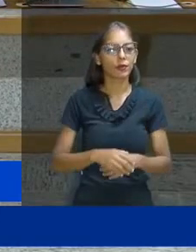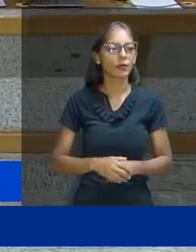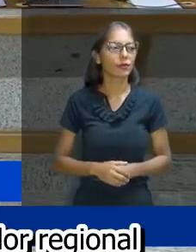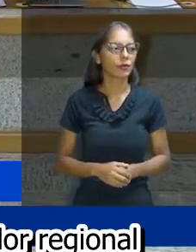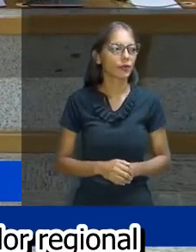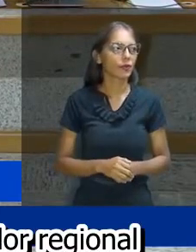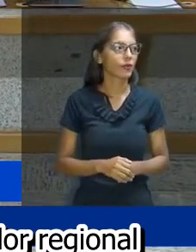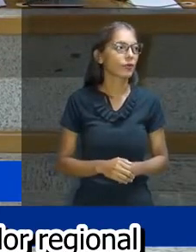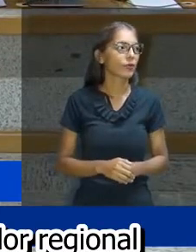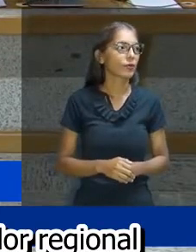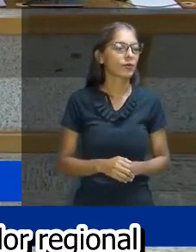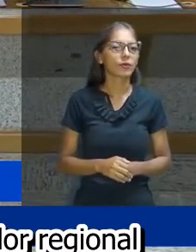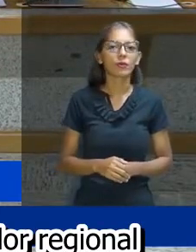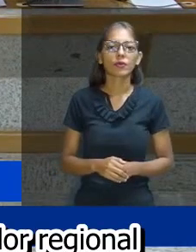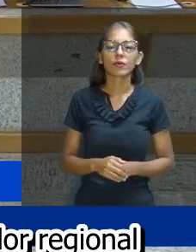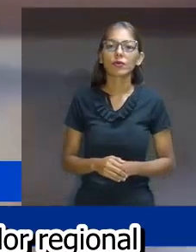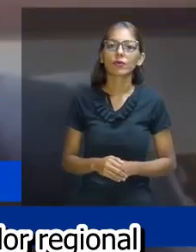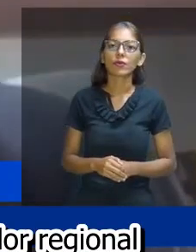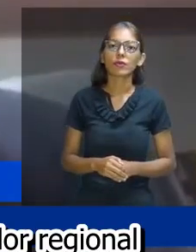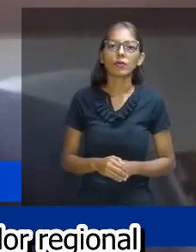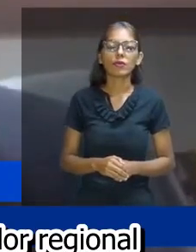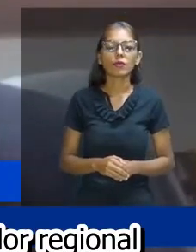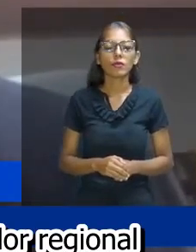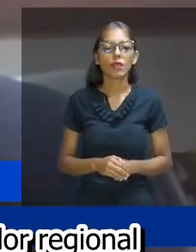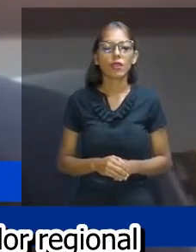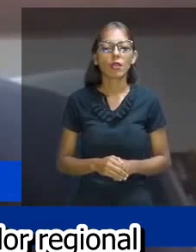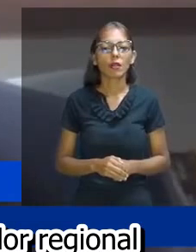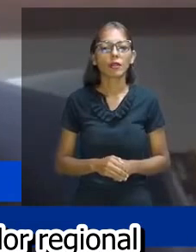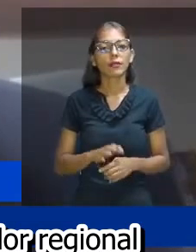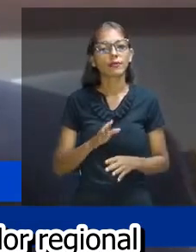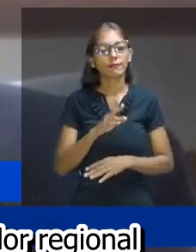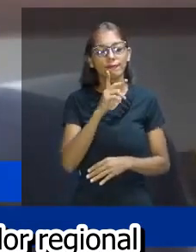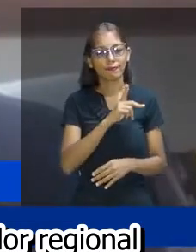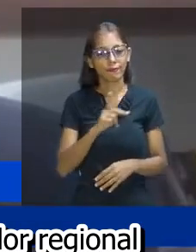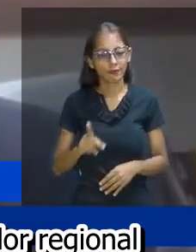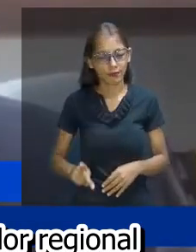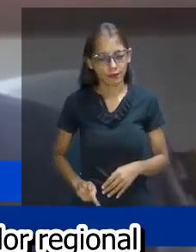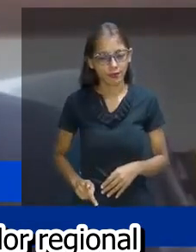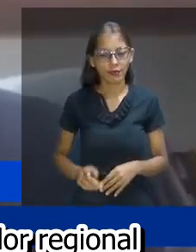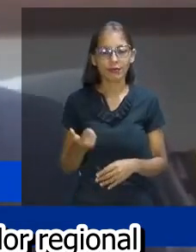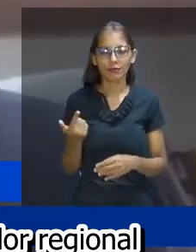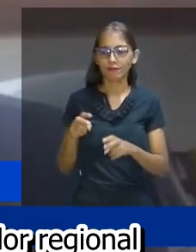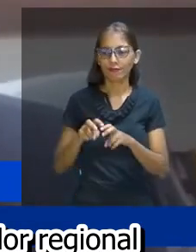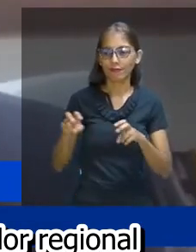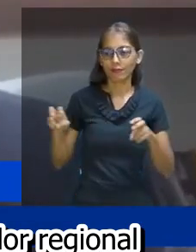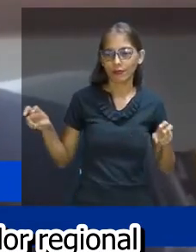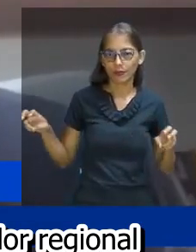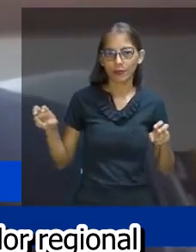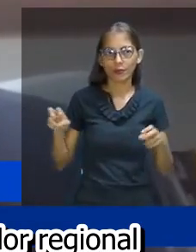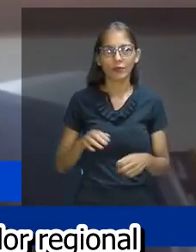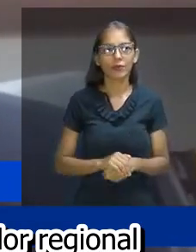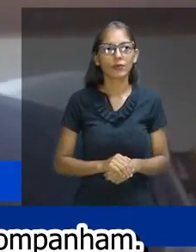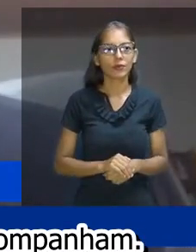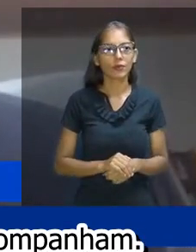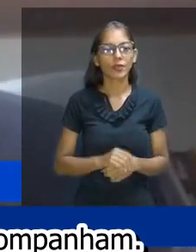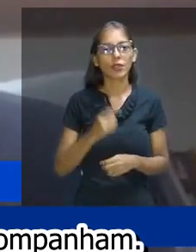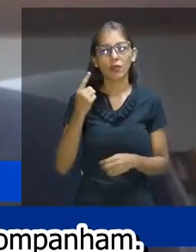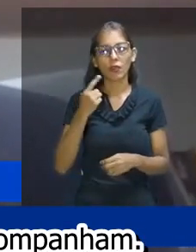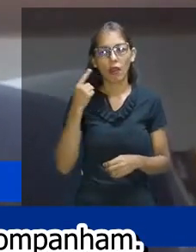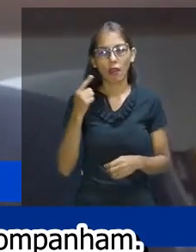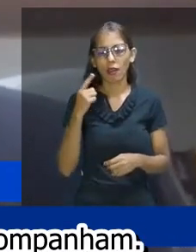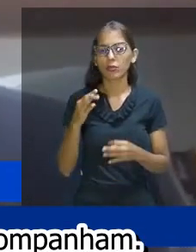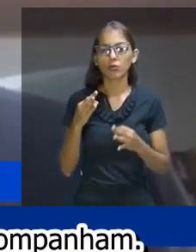na mesa do pleno. Presidente, senhor presidente, eminentes pares, senhor procurador regional eleitoral,